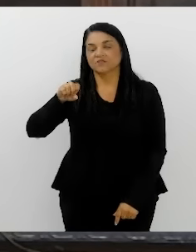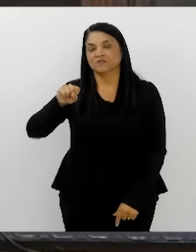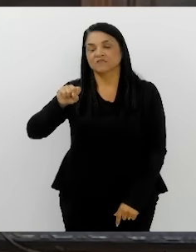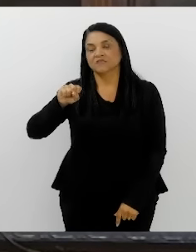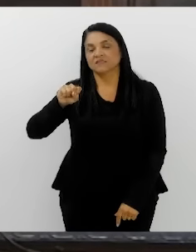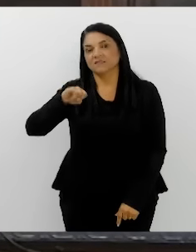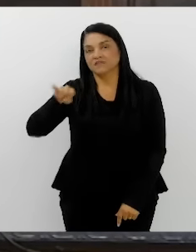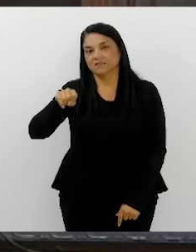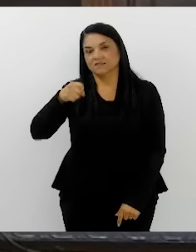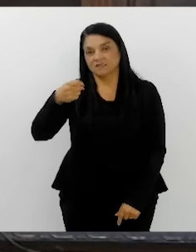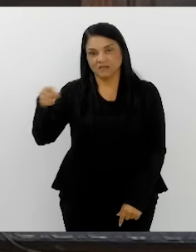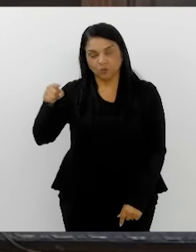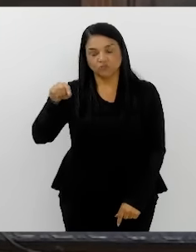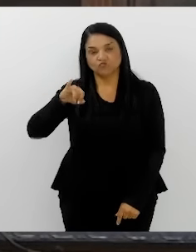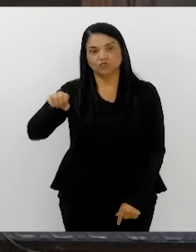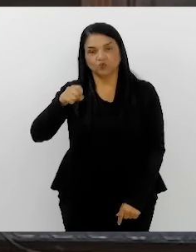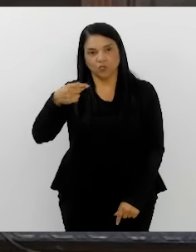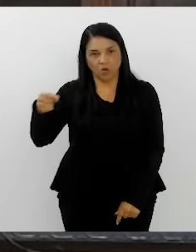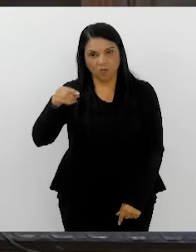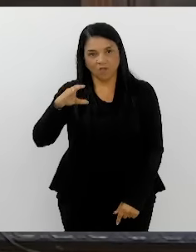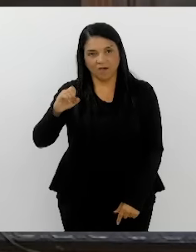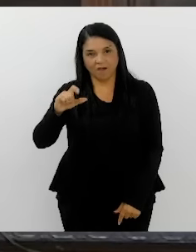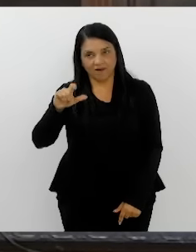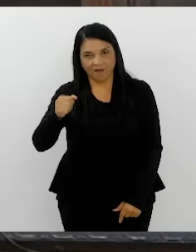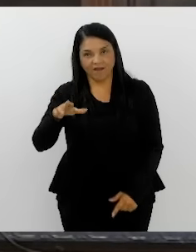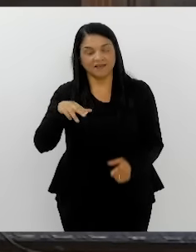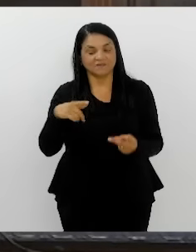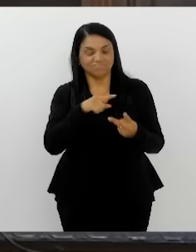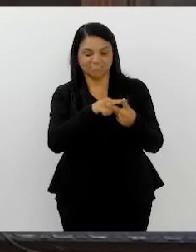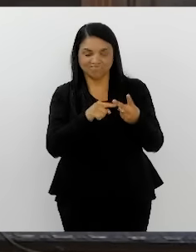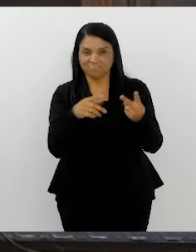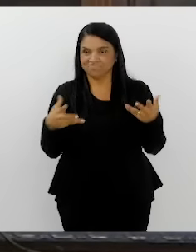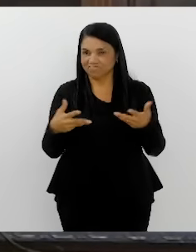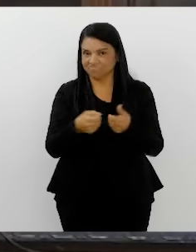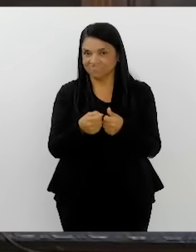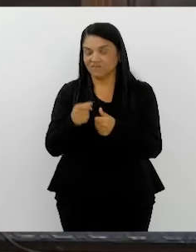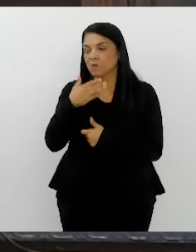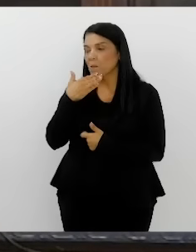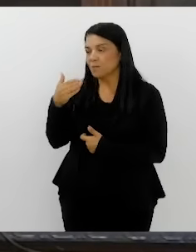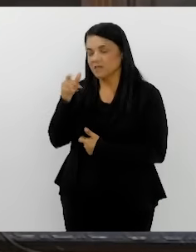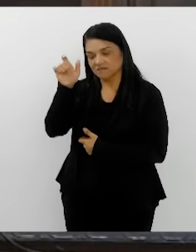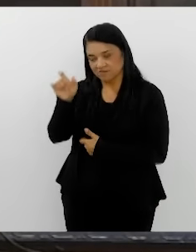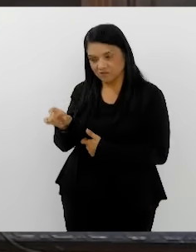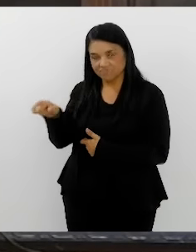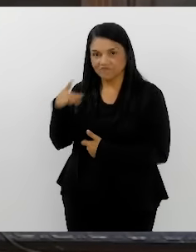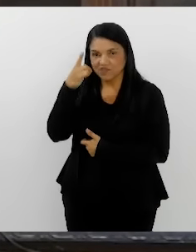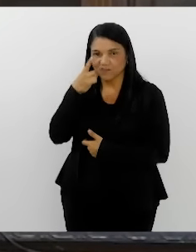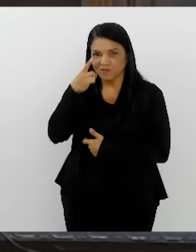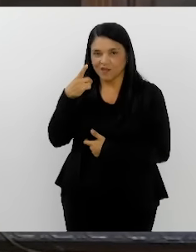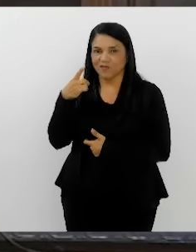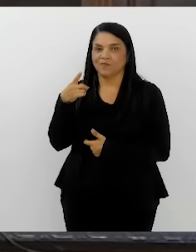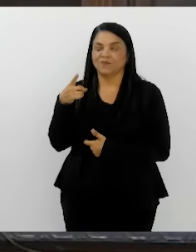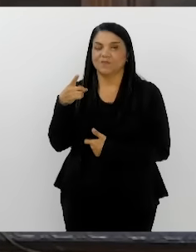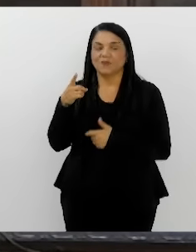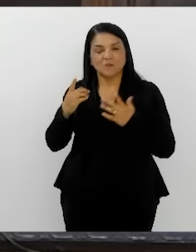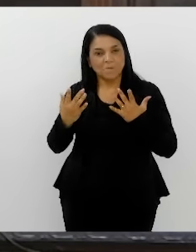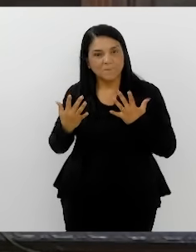uma outra maravilha. Eu peço para a Alerj, na pessoa do seu deputado, não um caloroso aplauso, mas